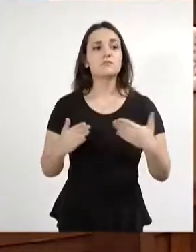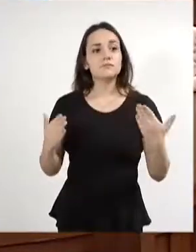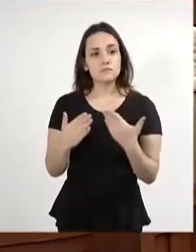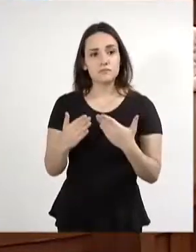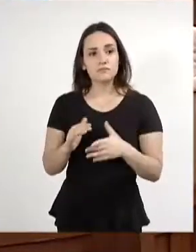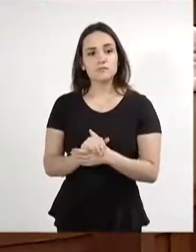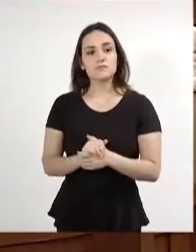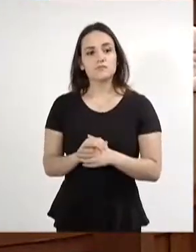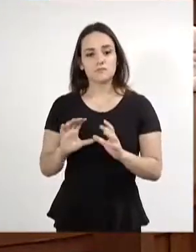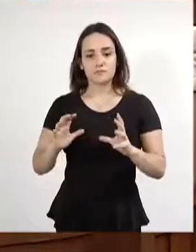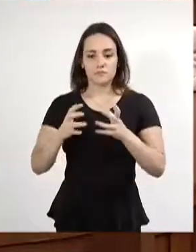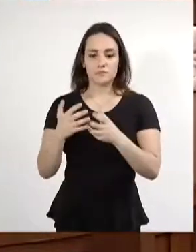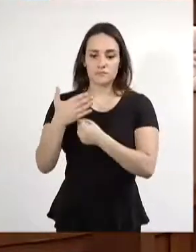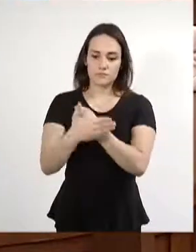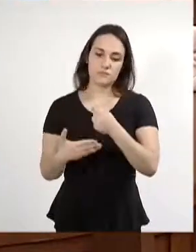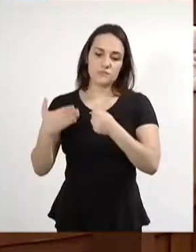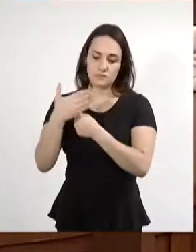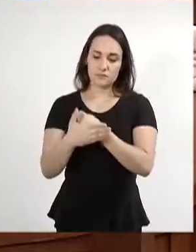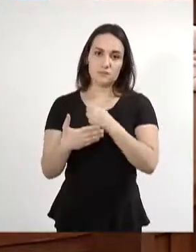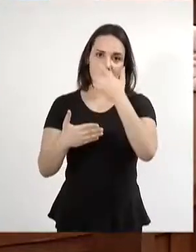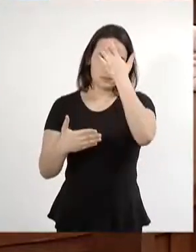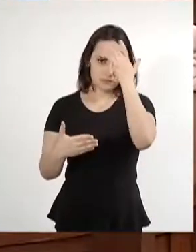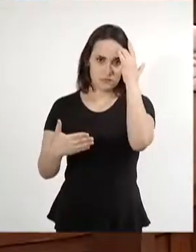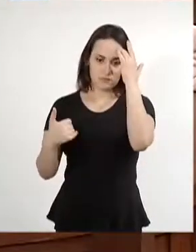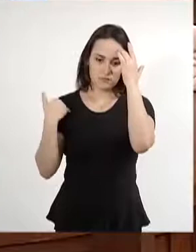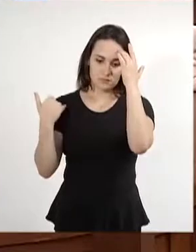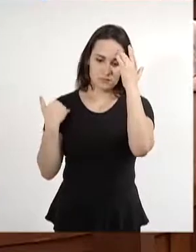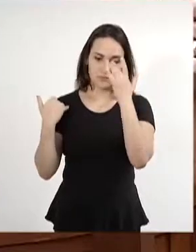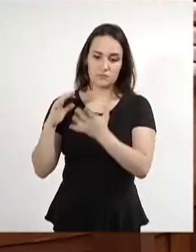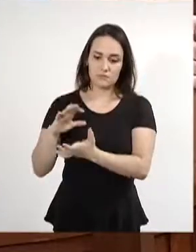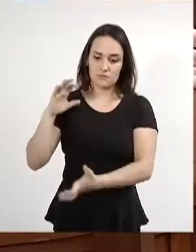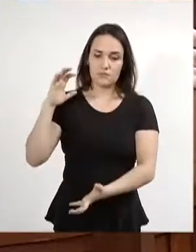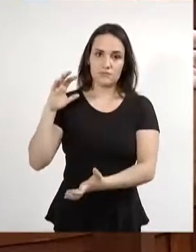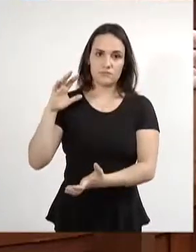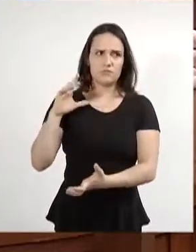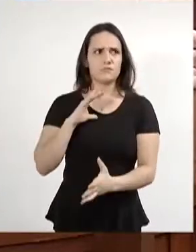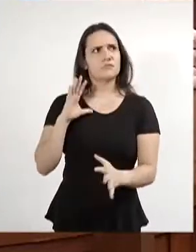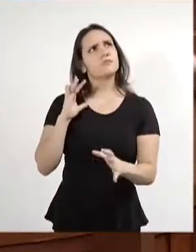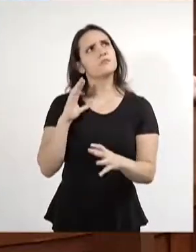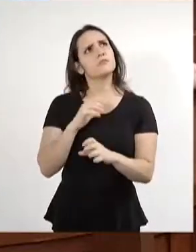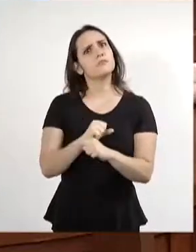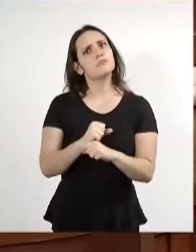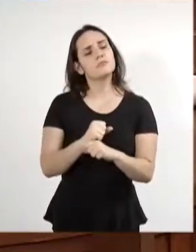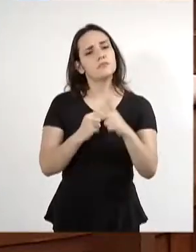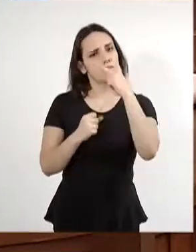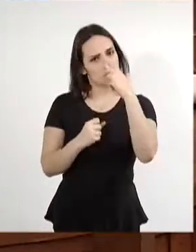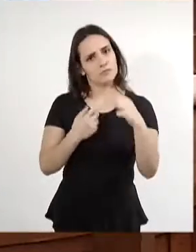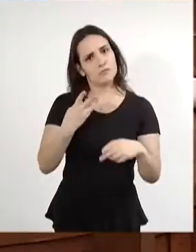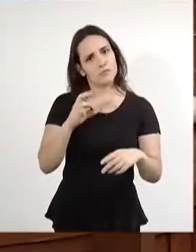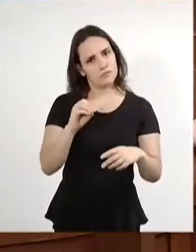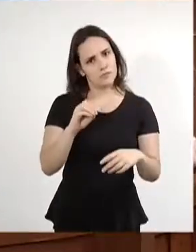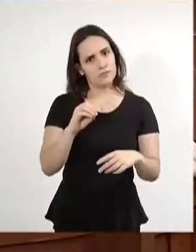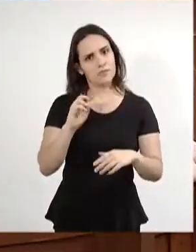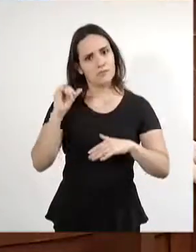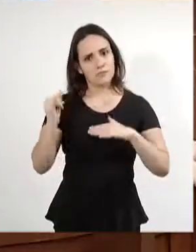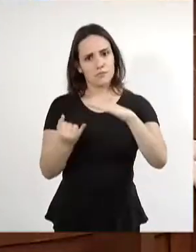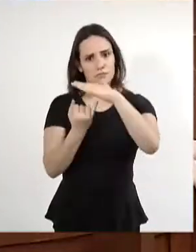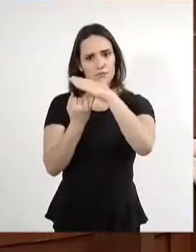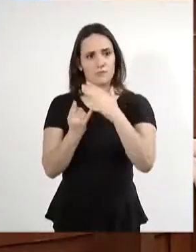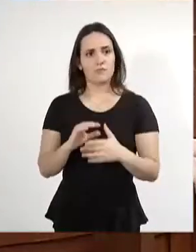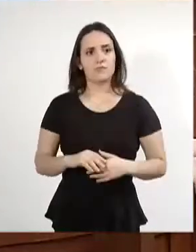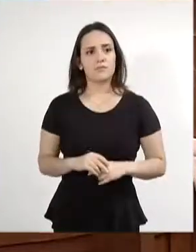a Frente Parlamentar em Defesa do Direito da Pessoa Idosa são quase 40 instituições que